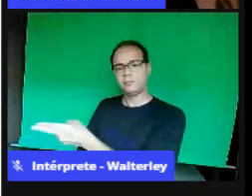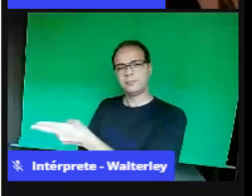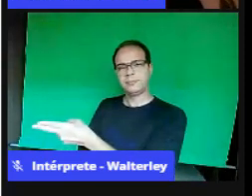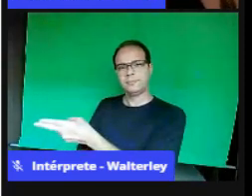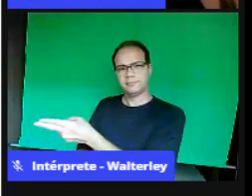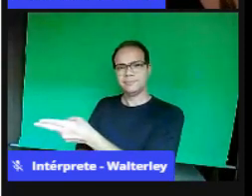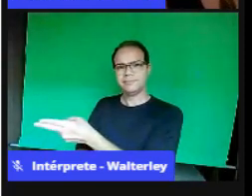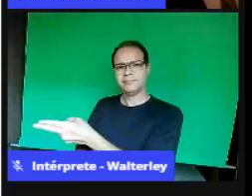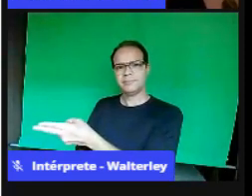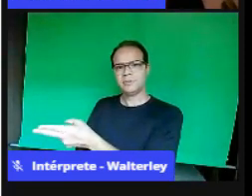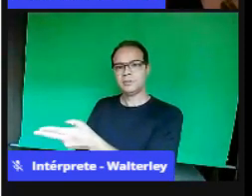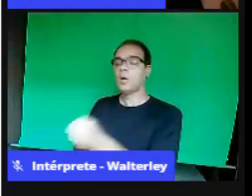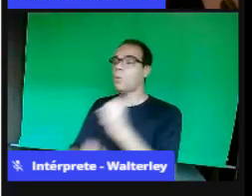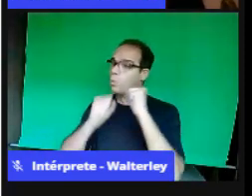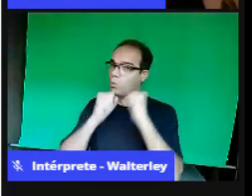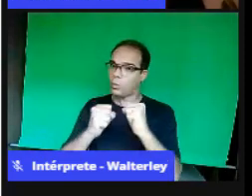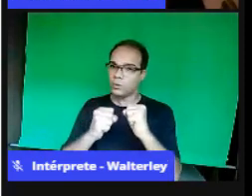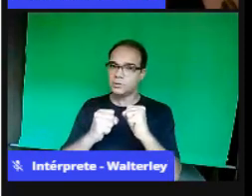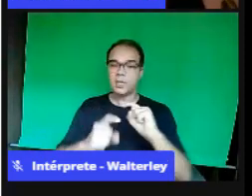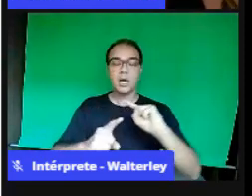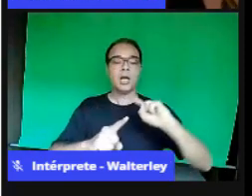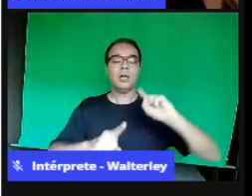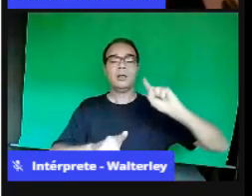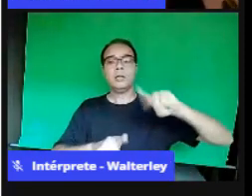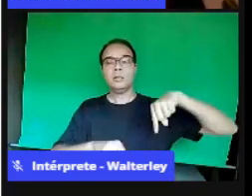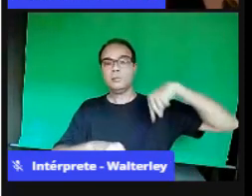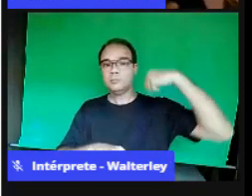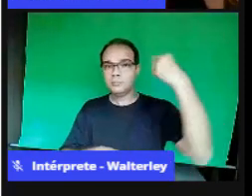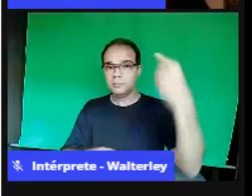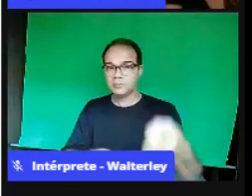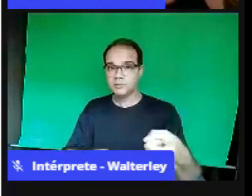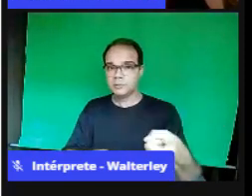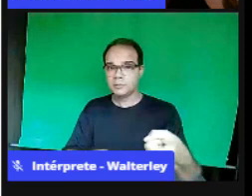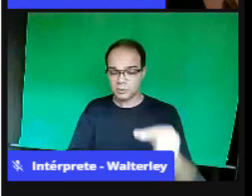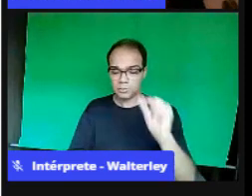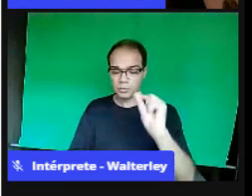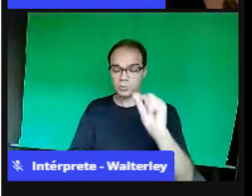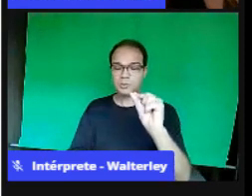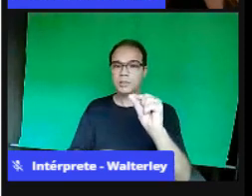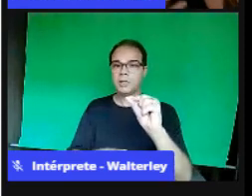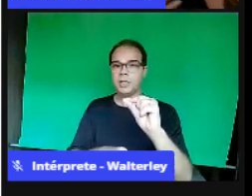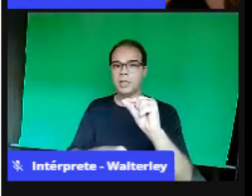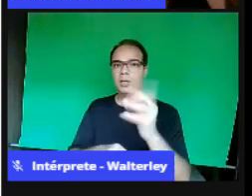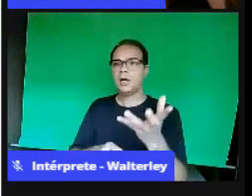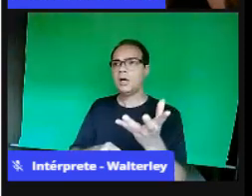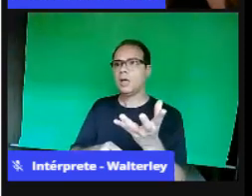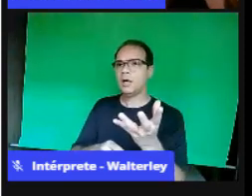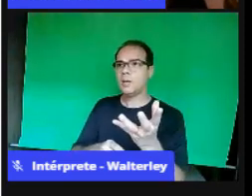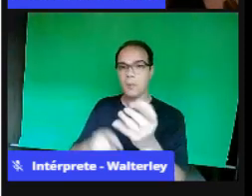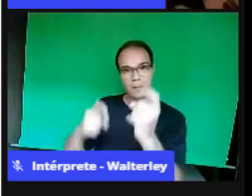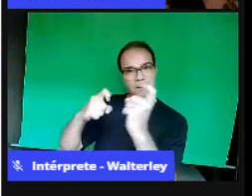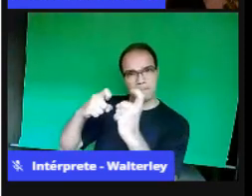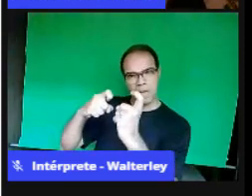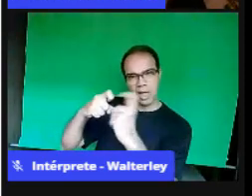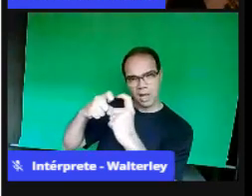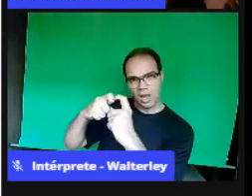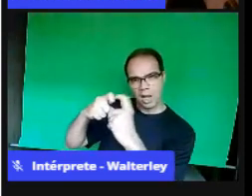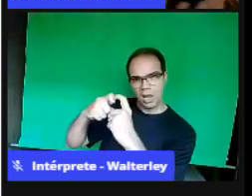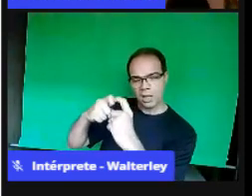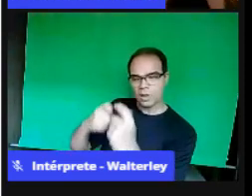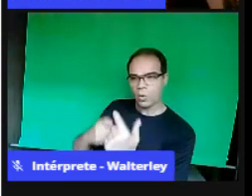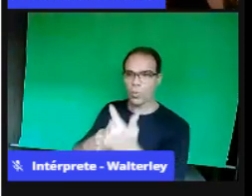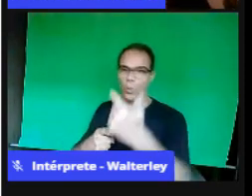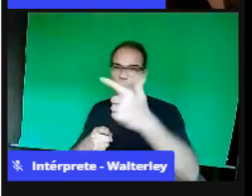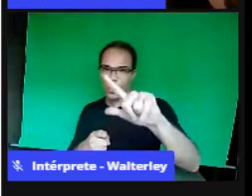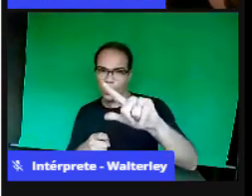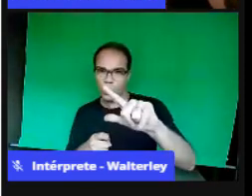questão clínica. Nós temos aí as parcerias. O pessoal das clínicas estão inserindo também contribuições